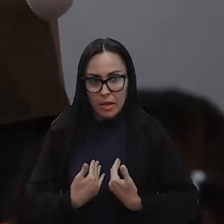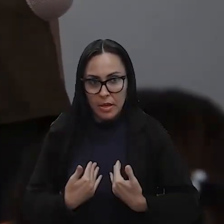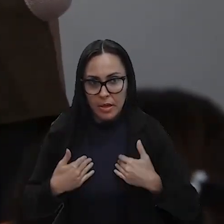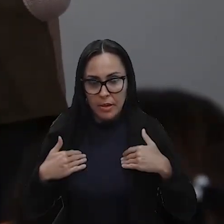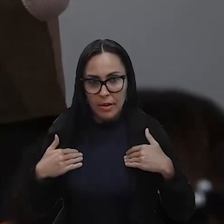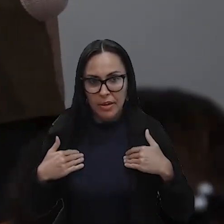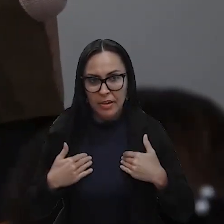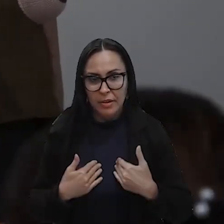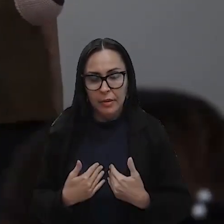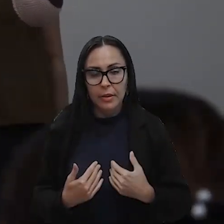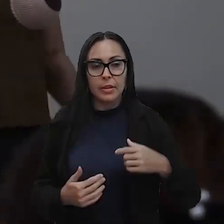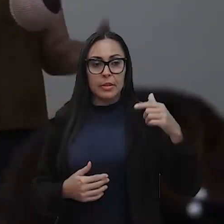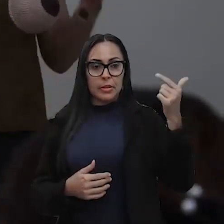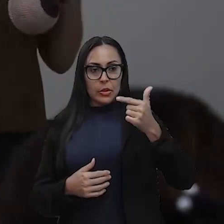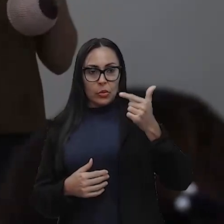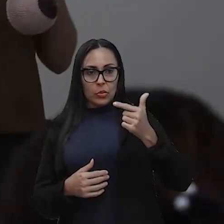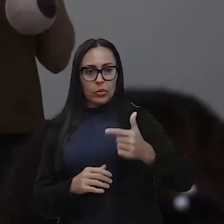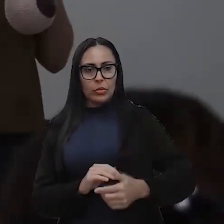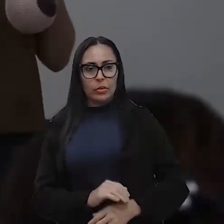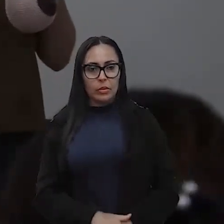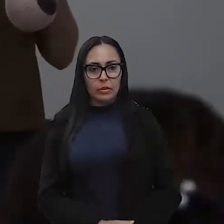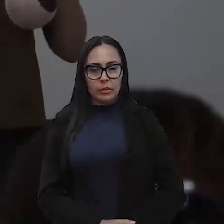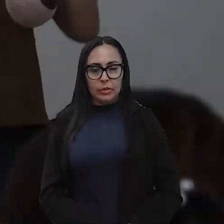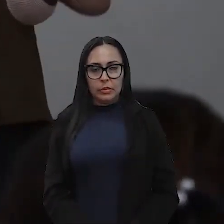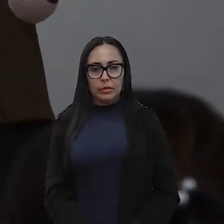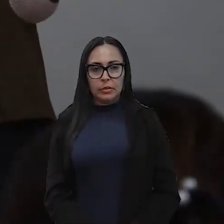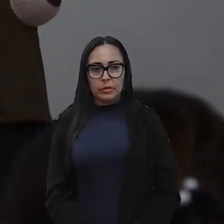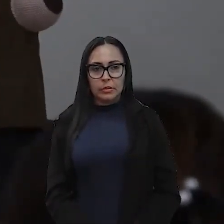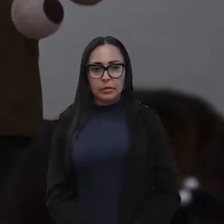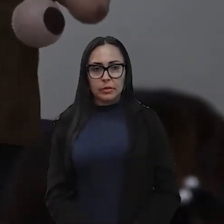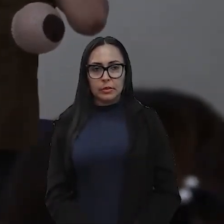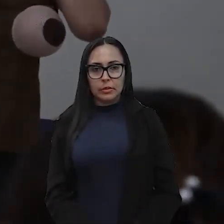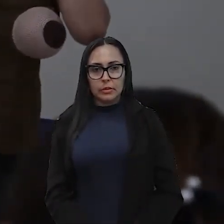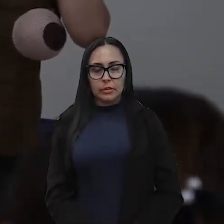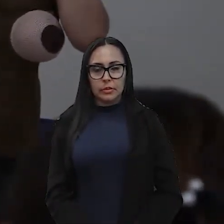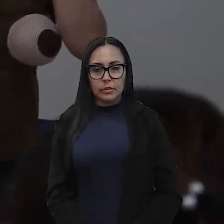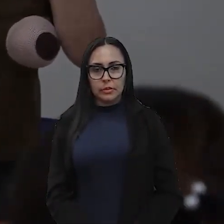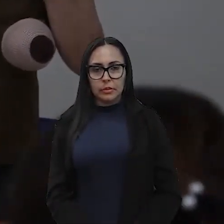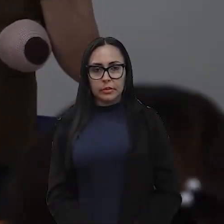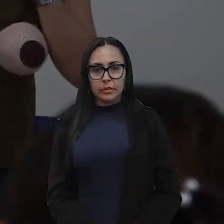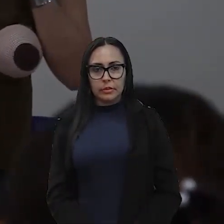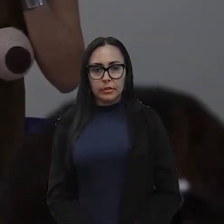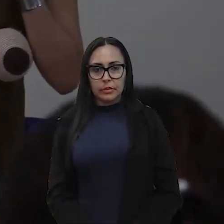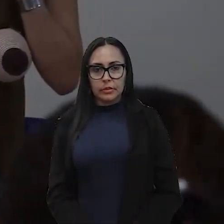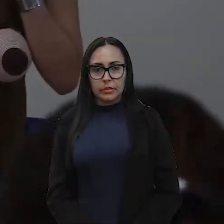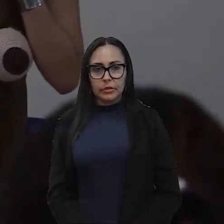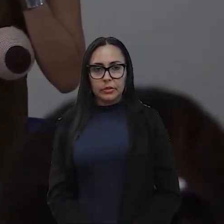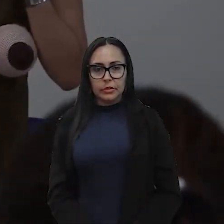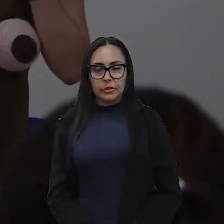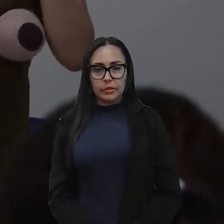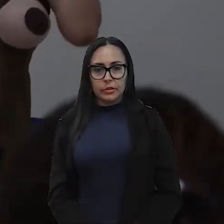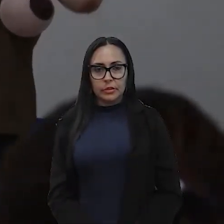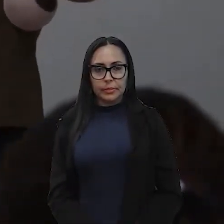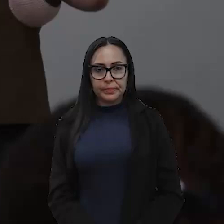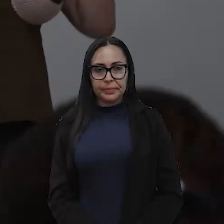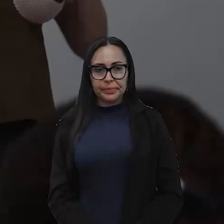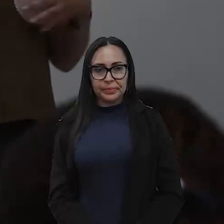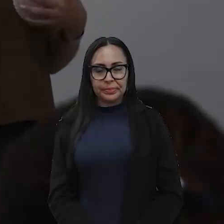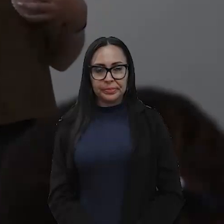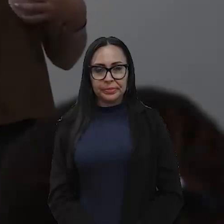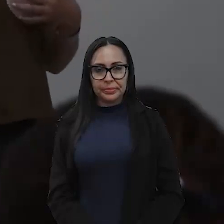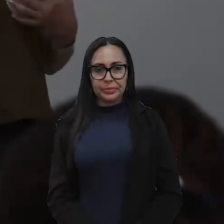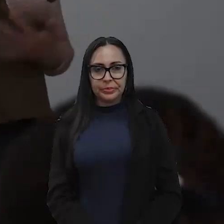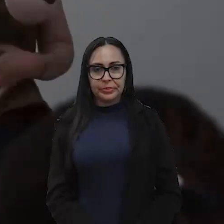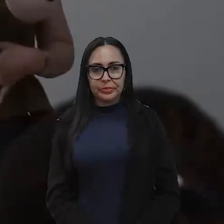Segundo. Perfeito. Deu saco, né? Você fez. O segundo. É isso. O saco. O saco.